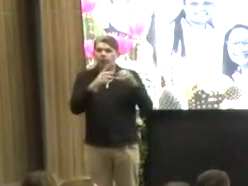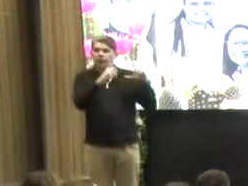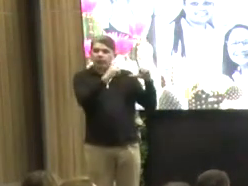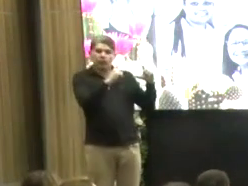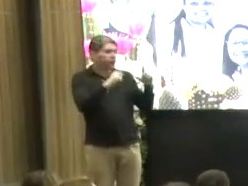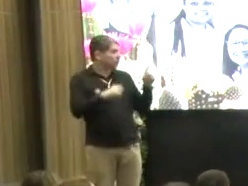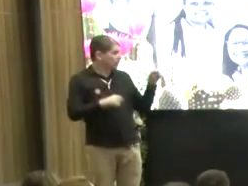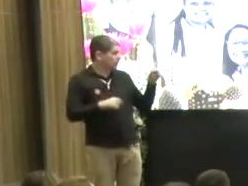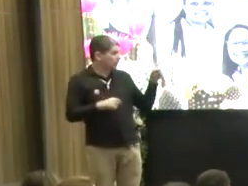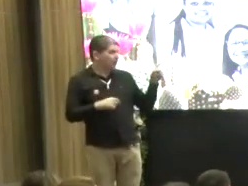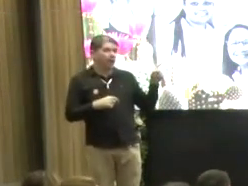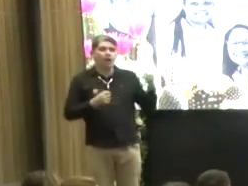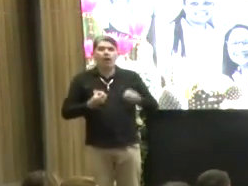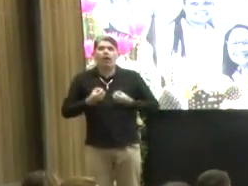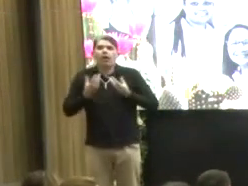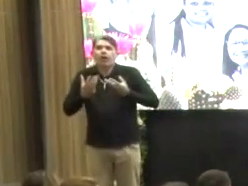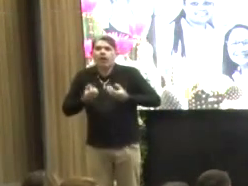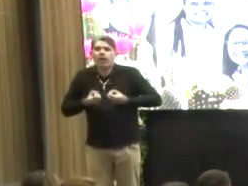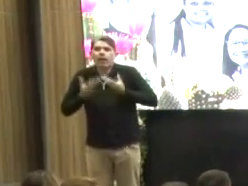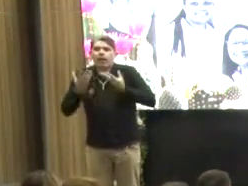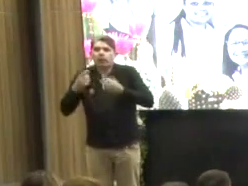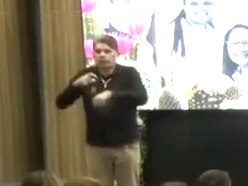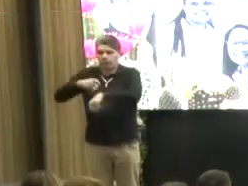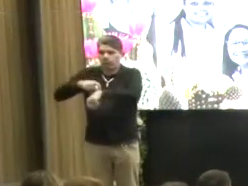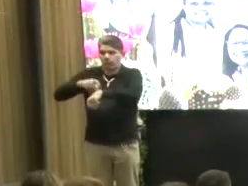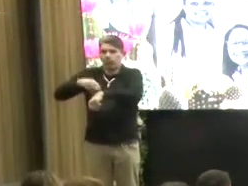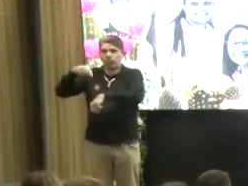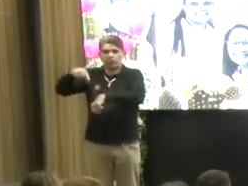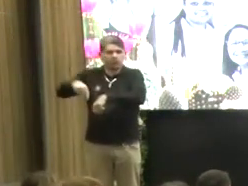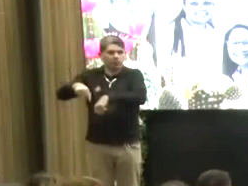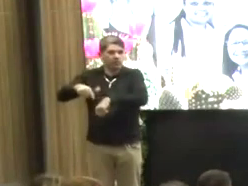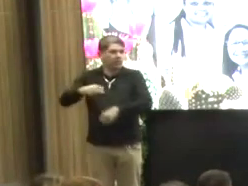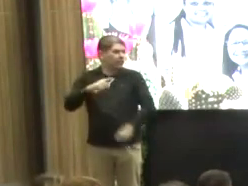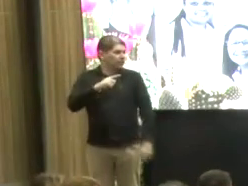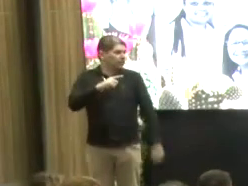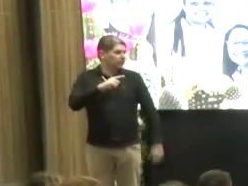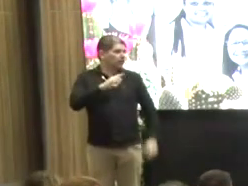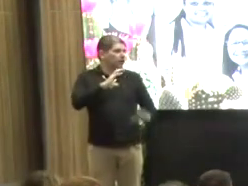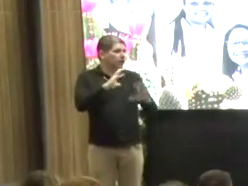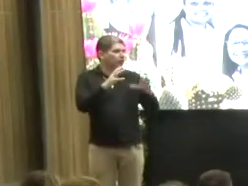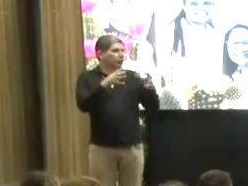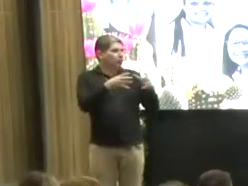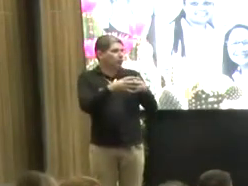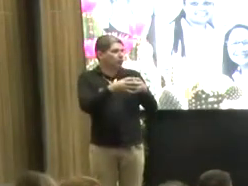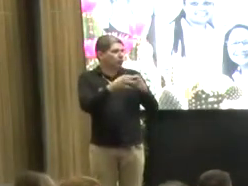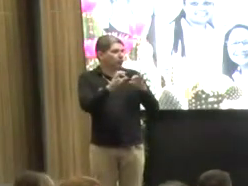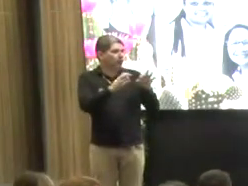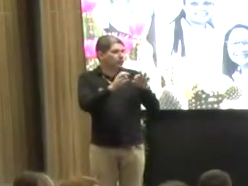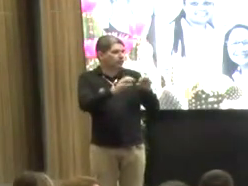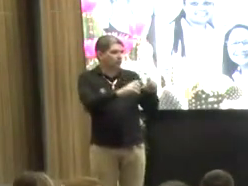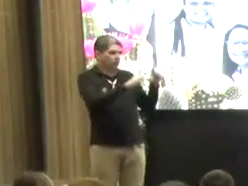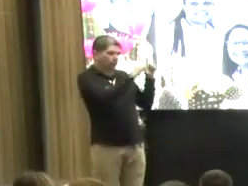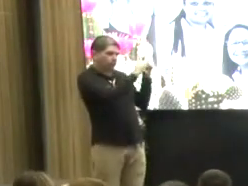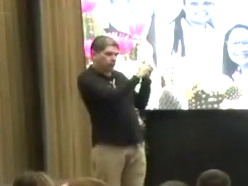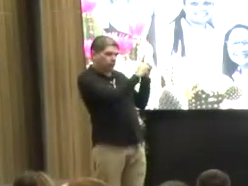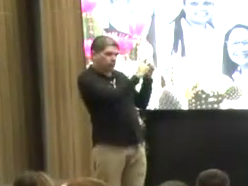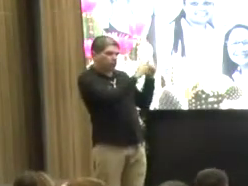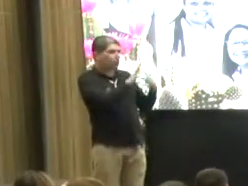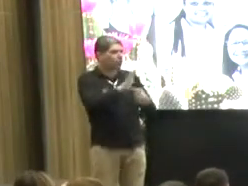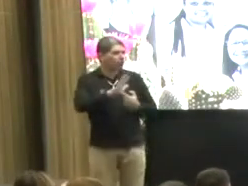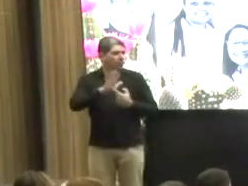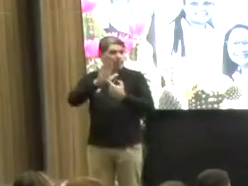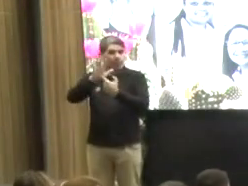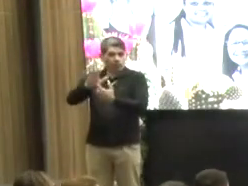e fizeram relatos para este momento. Então, se tiver alguém da equipe que possa tirar essa foto e eu possa mostrar para elas que